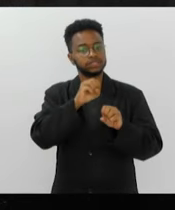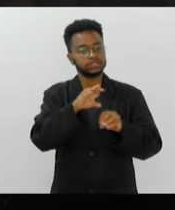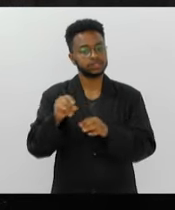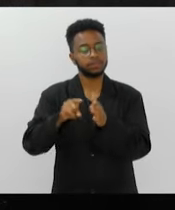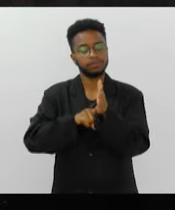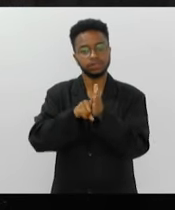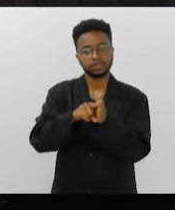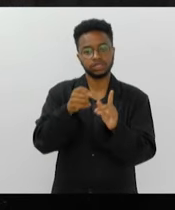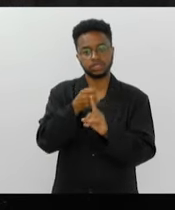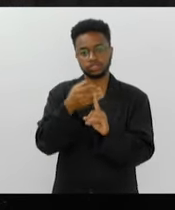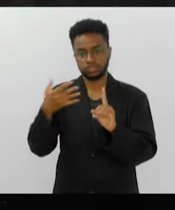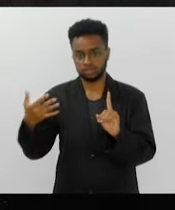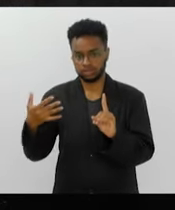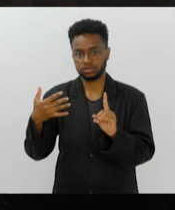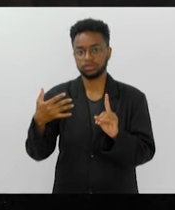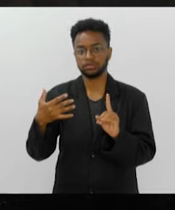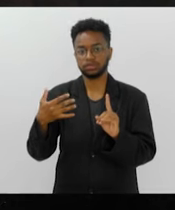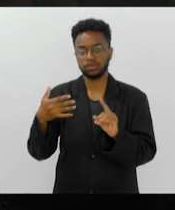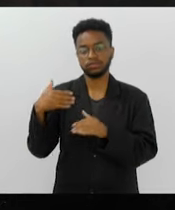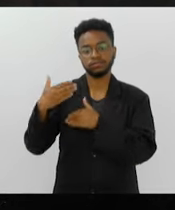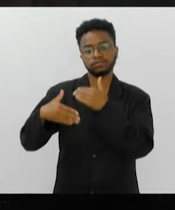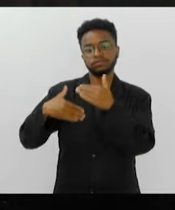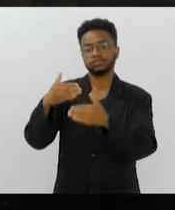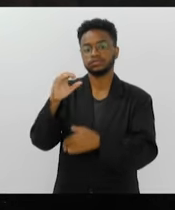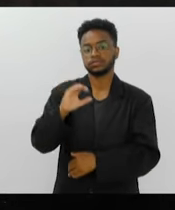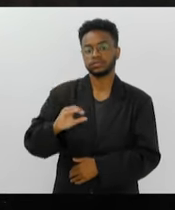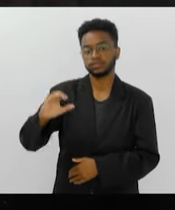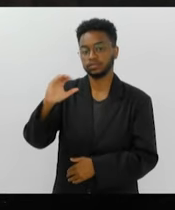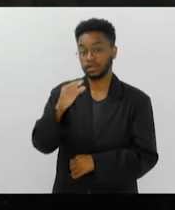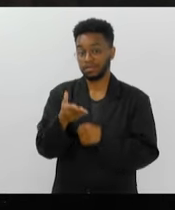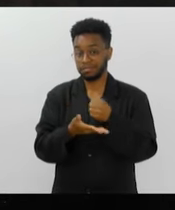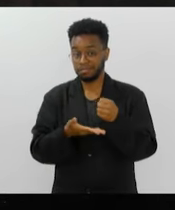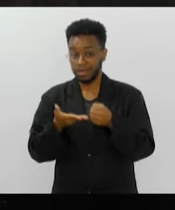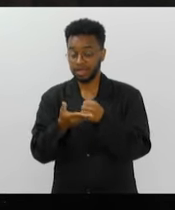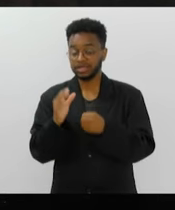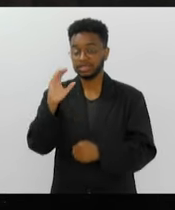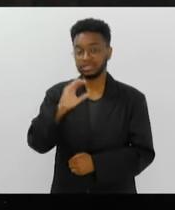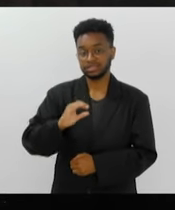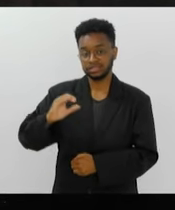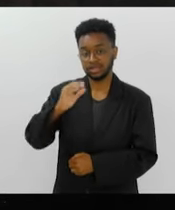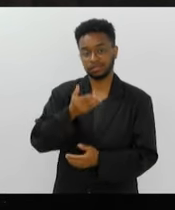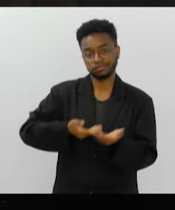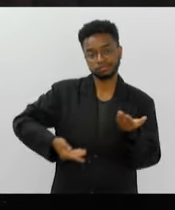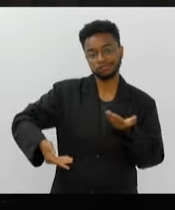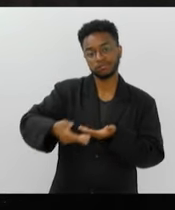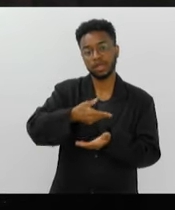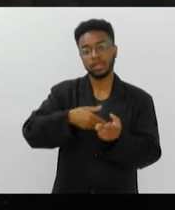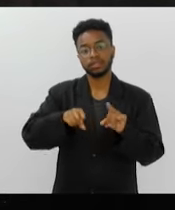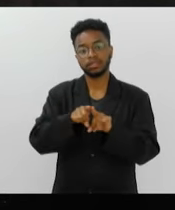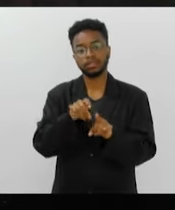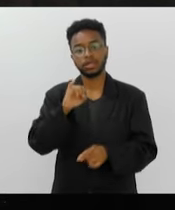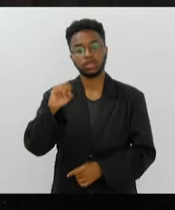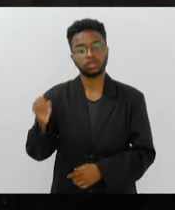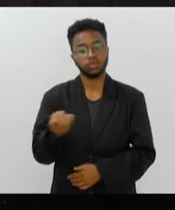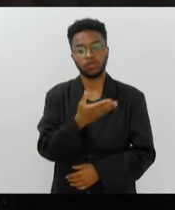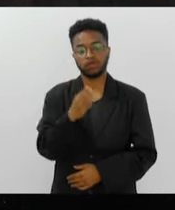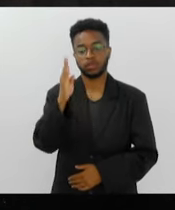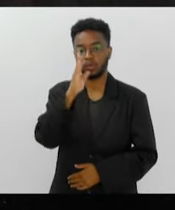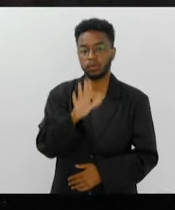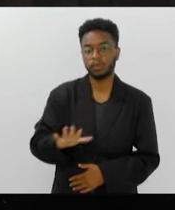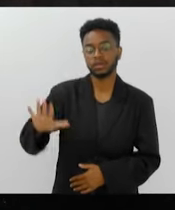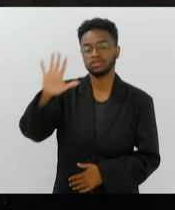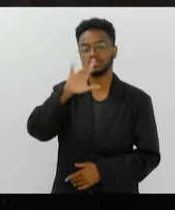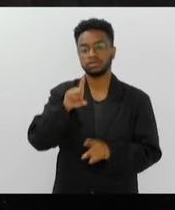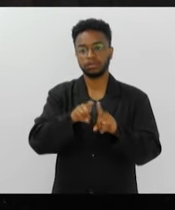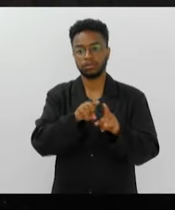pesquisa extensão desenvolvimento de ciência básica ciência translacional e inovação do Brasil e